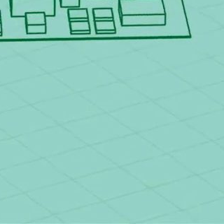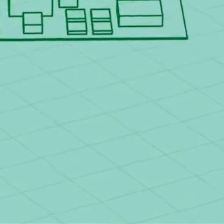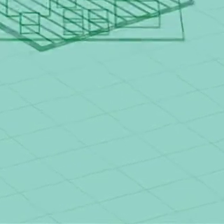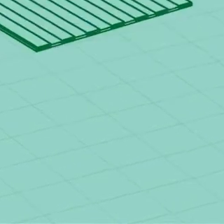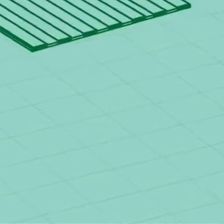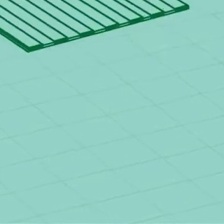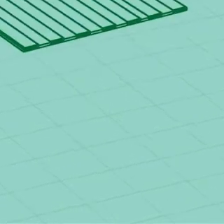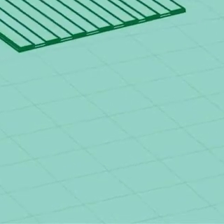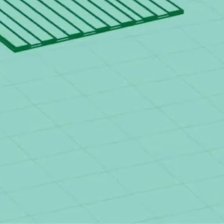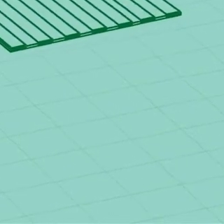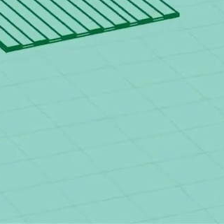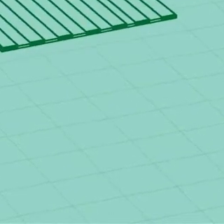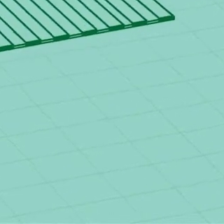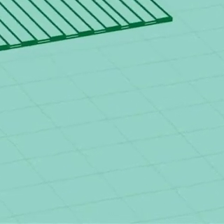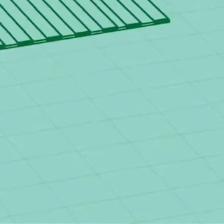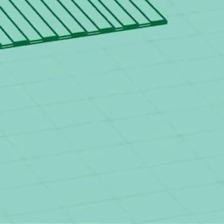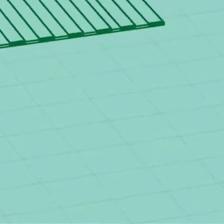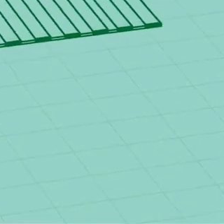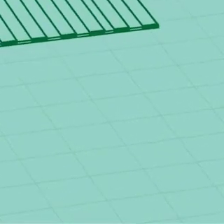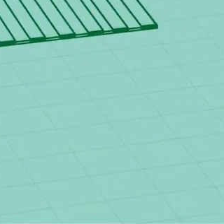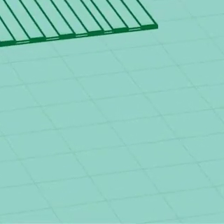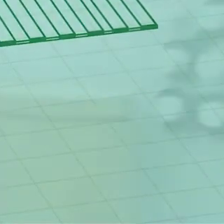E aí